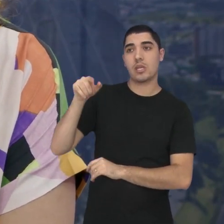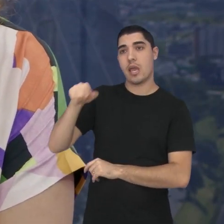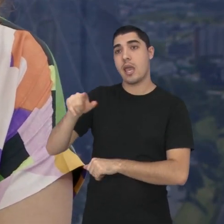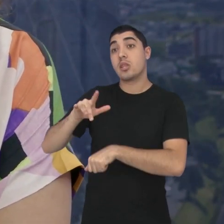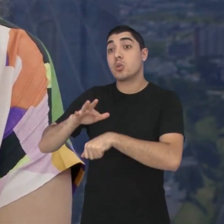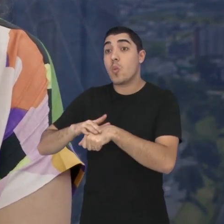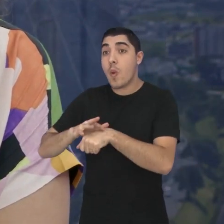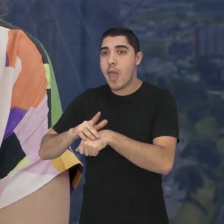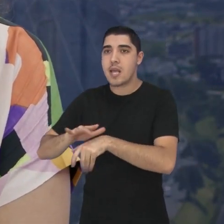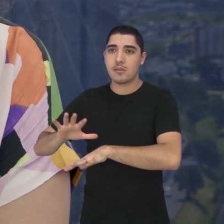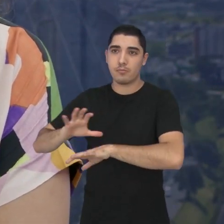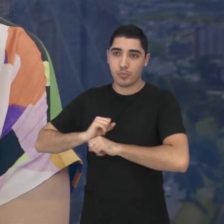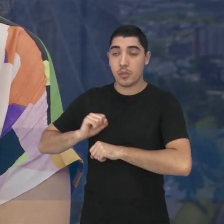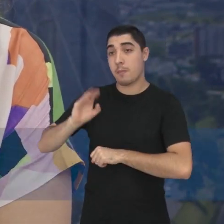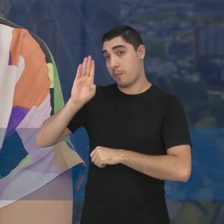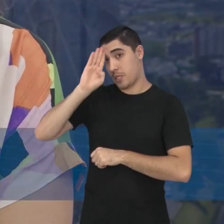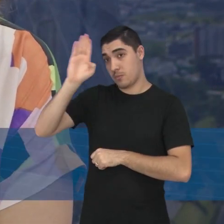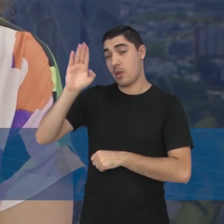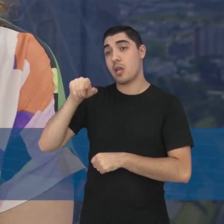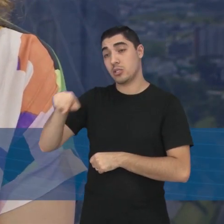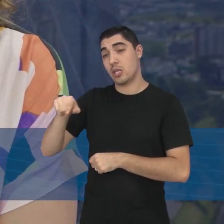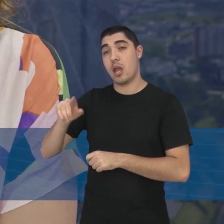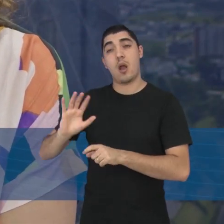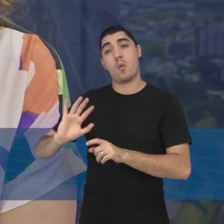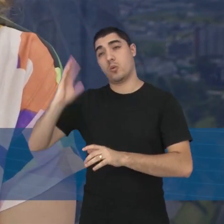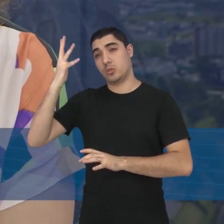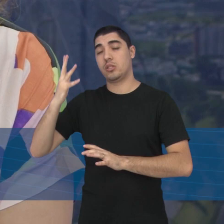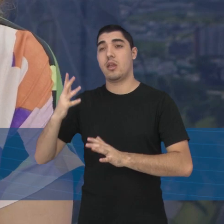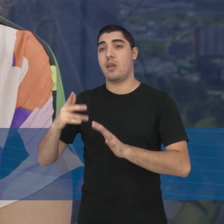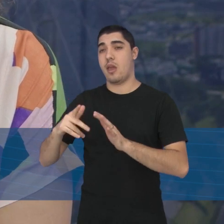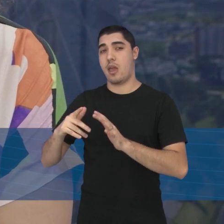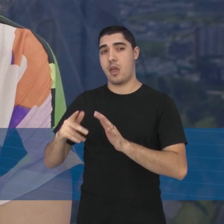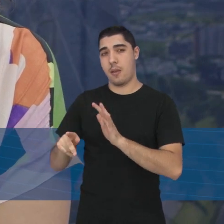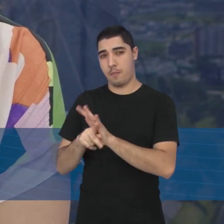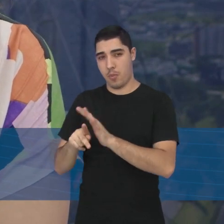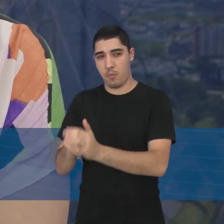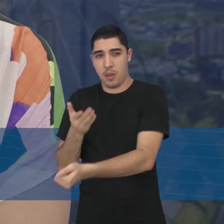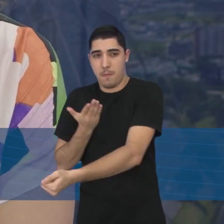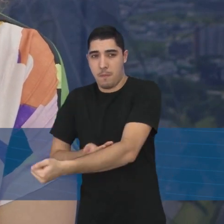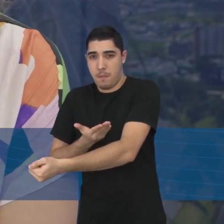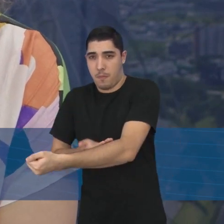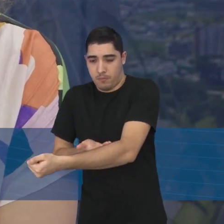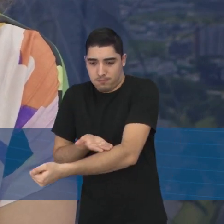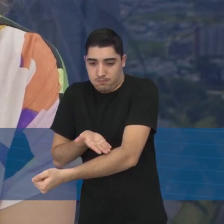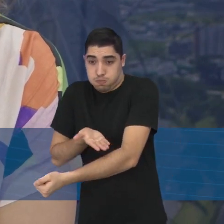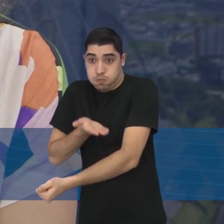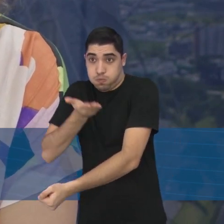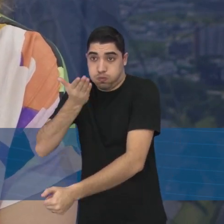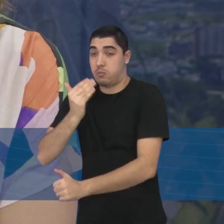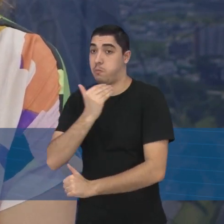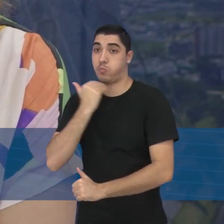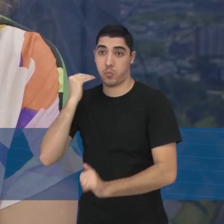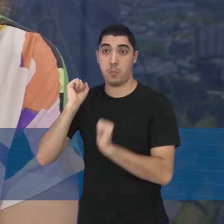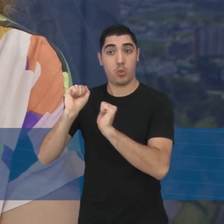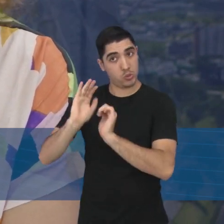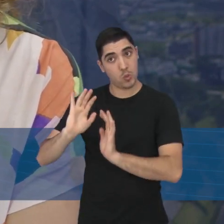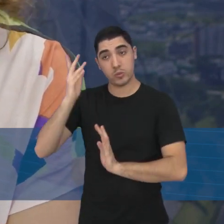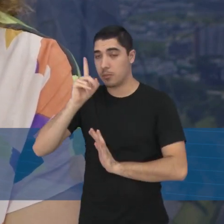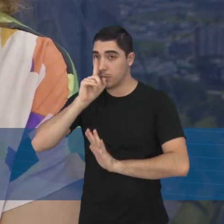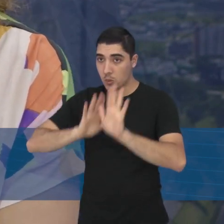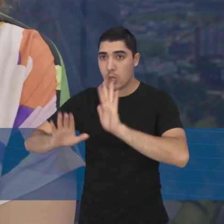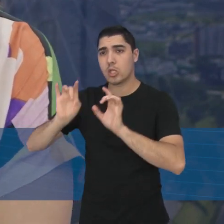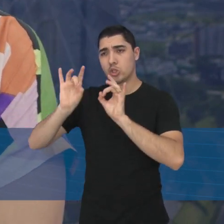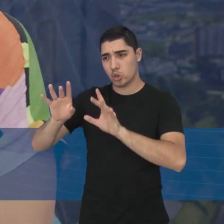doenças gestacionais, principalmente hipertensão gestacional e pré-eclâmpsia. Então, a gestação na adolescência é um problema, não só